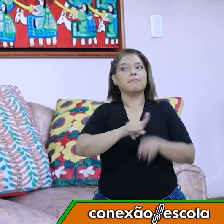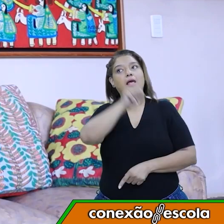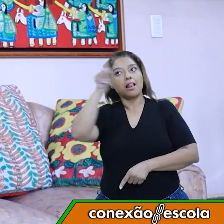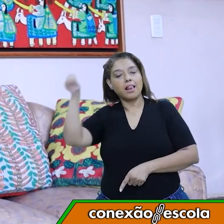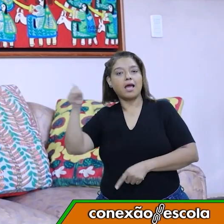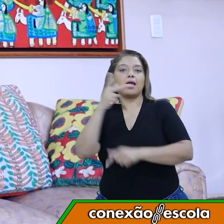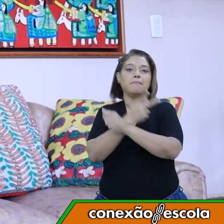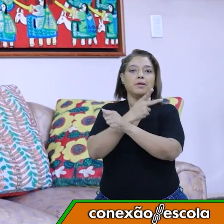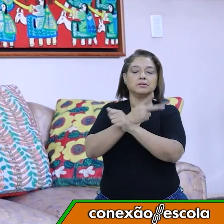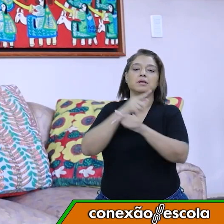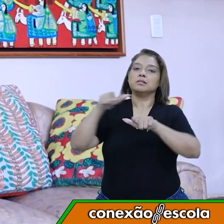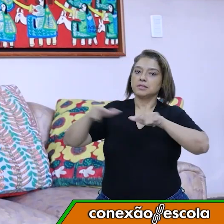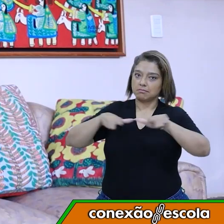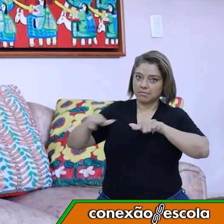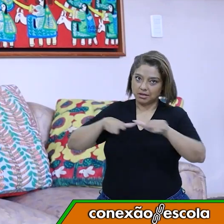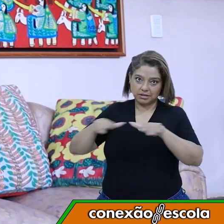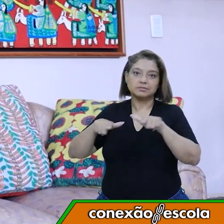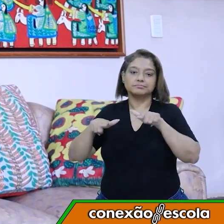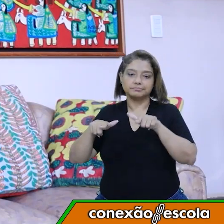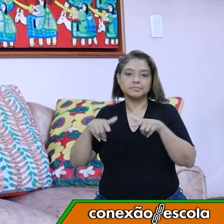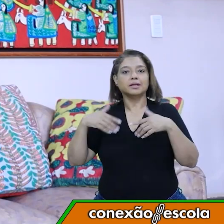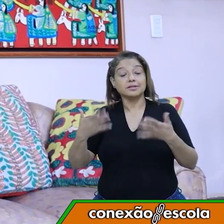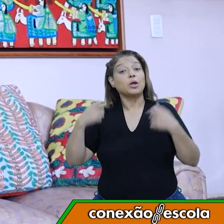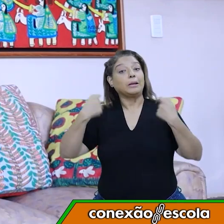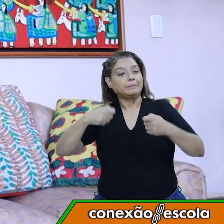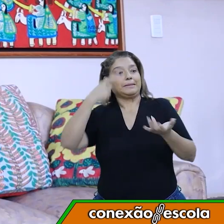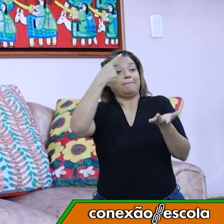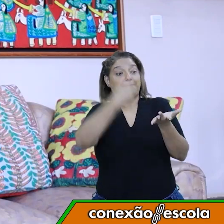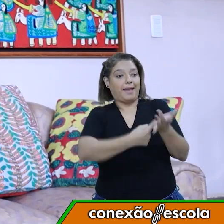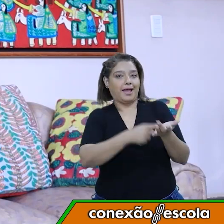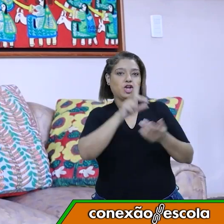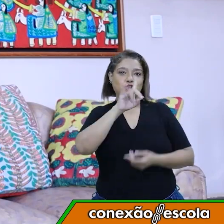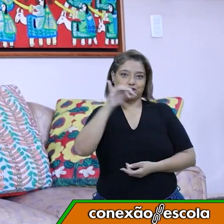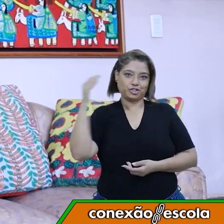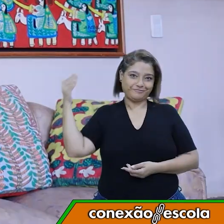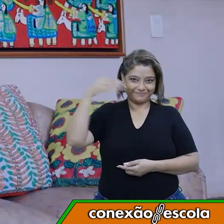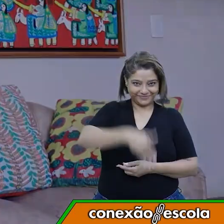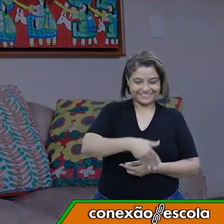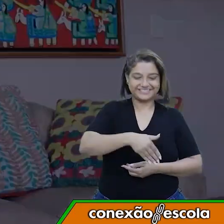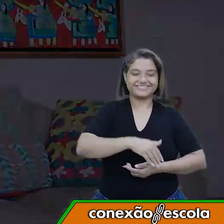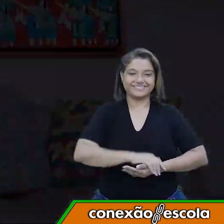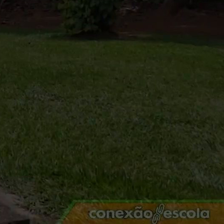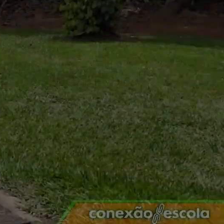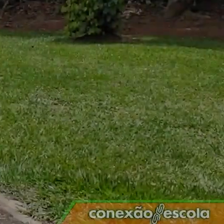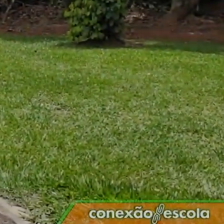Aparecida trabalhando, então eu fico nesse circo. Então tem que ser um horário agendado.